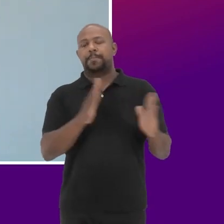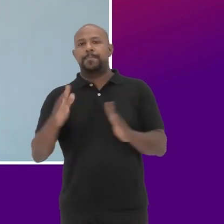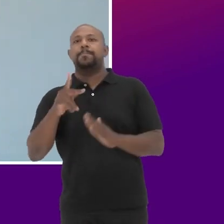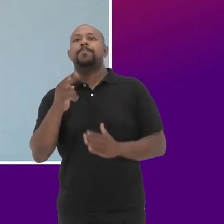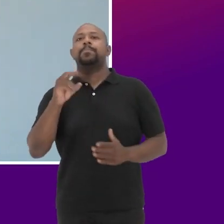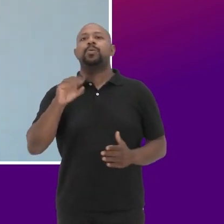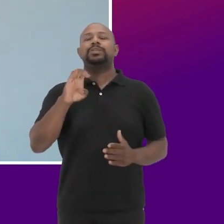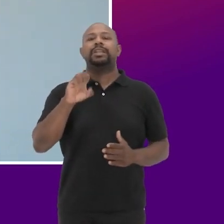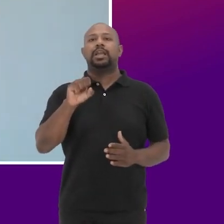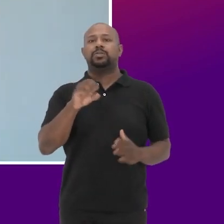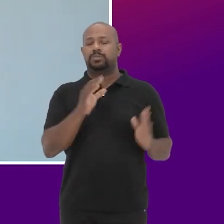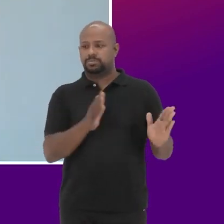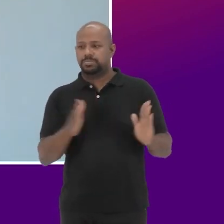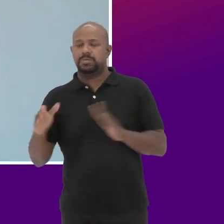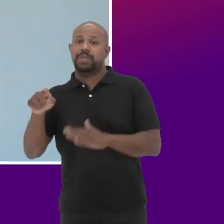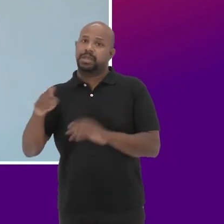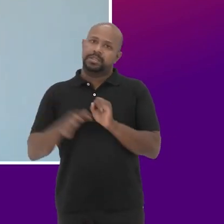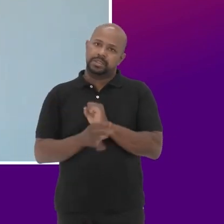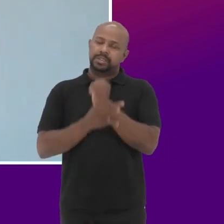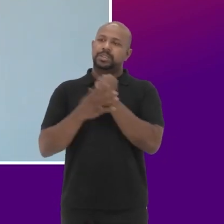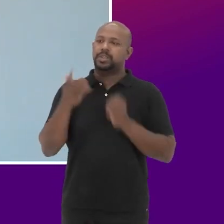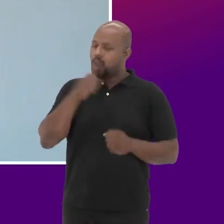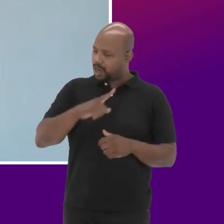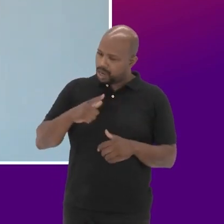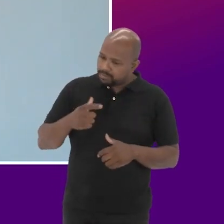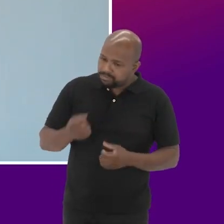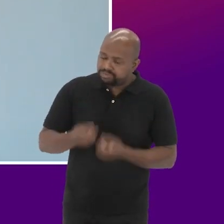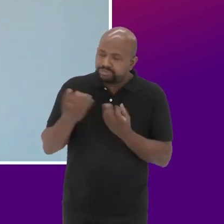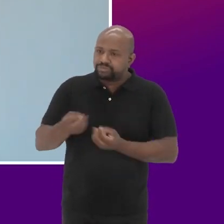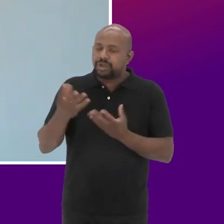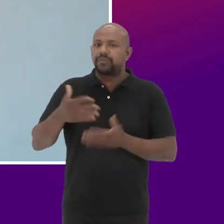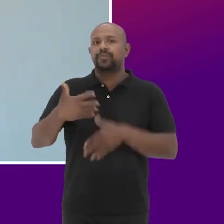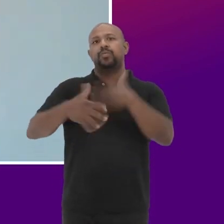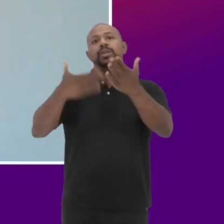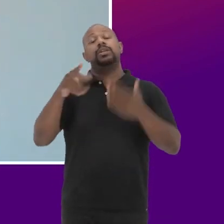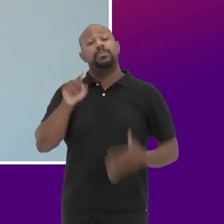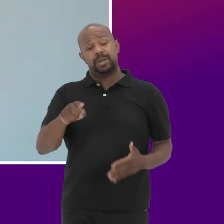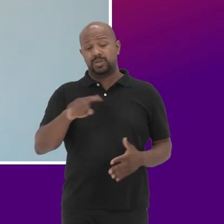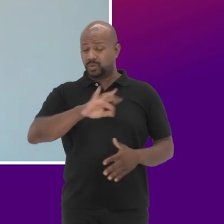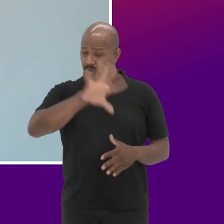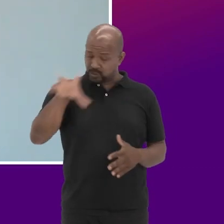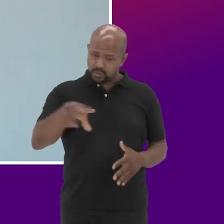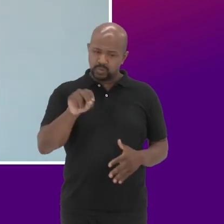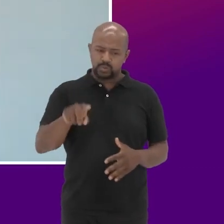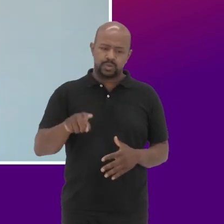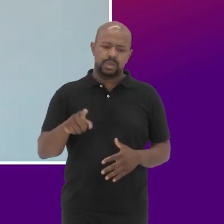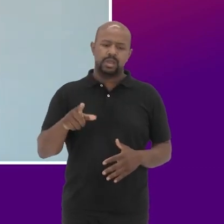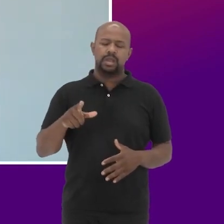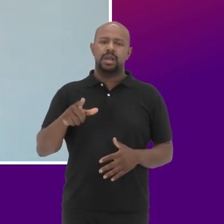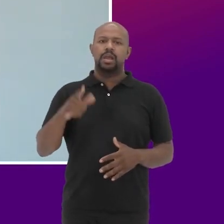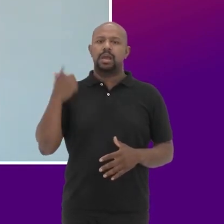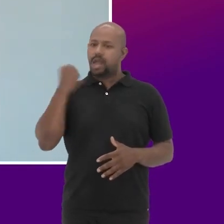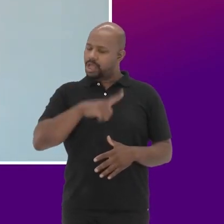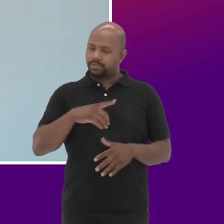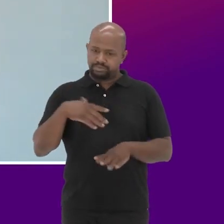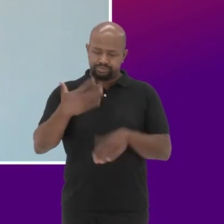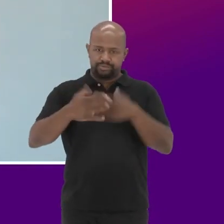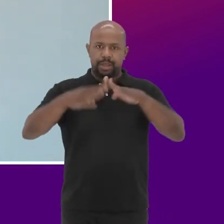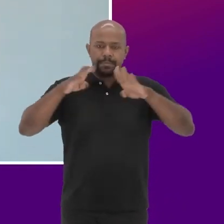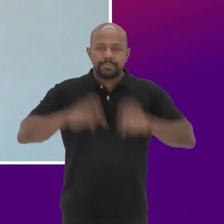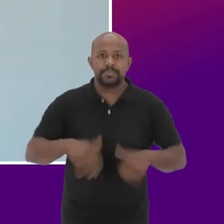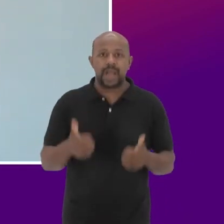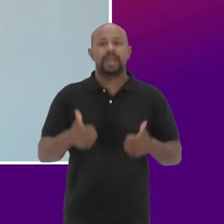processos, né, para que esse seguro consiga fluir, né? Então, e para que isso tudo pare de pé,